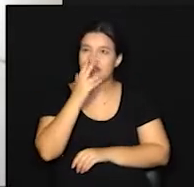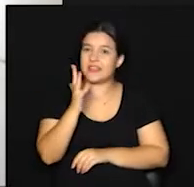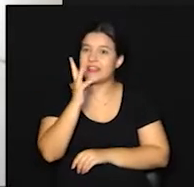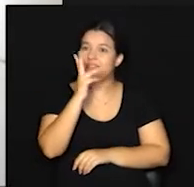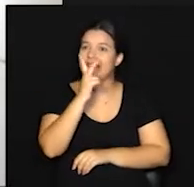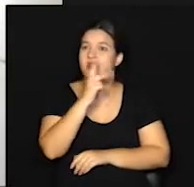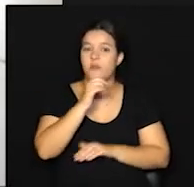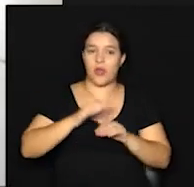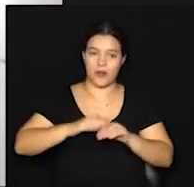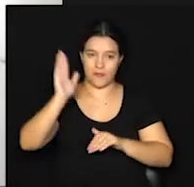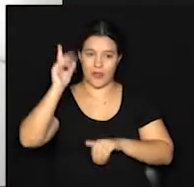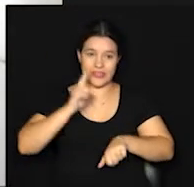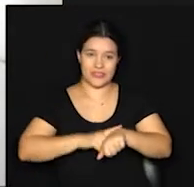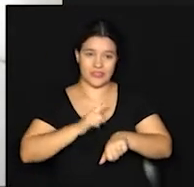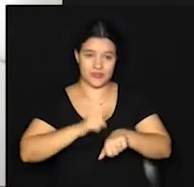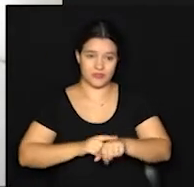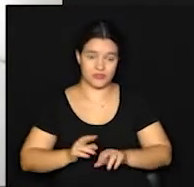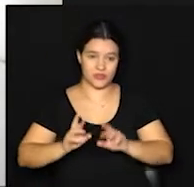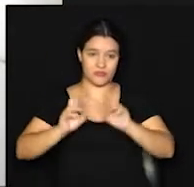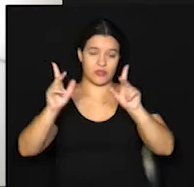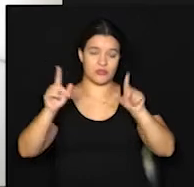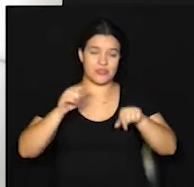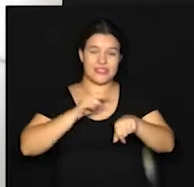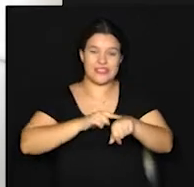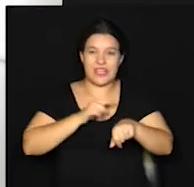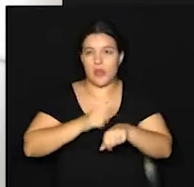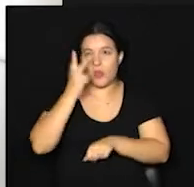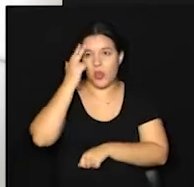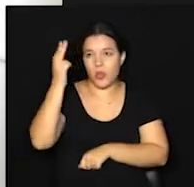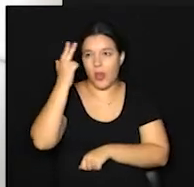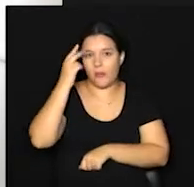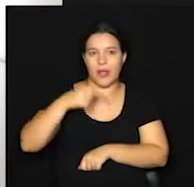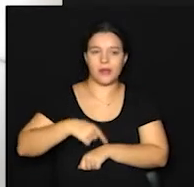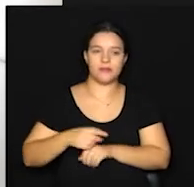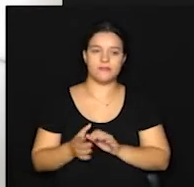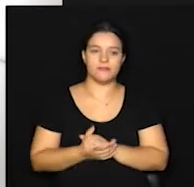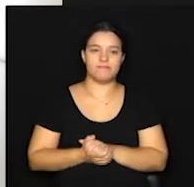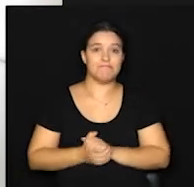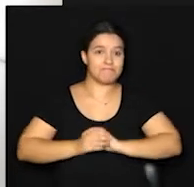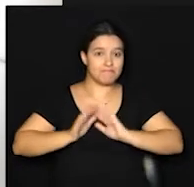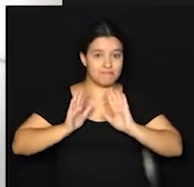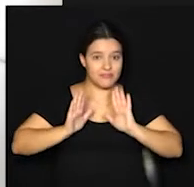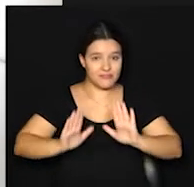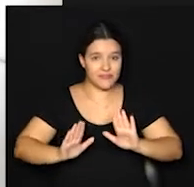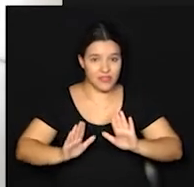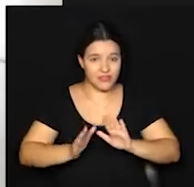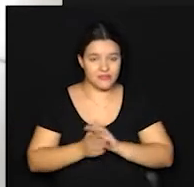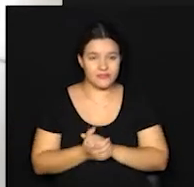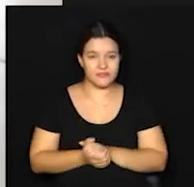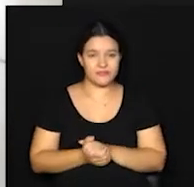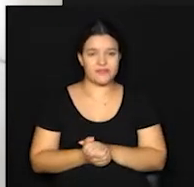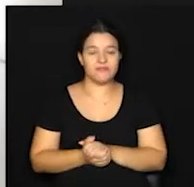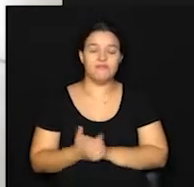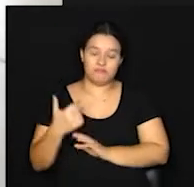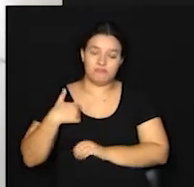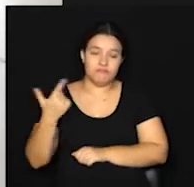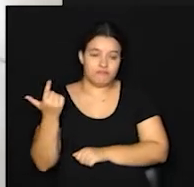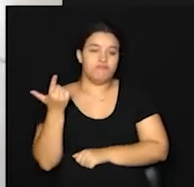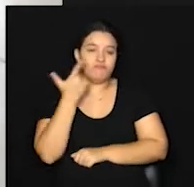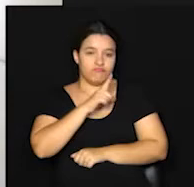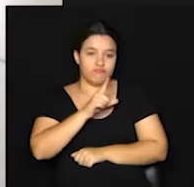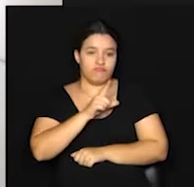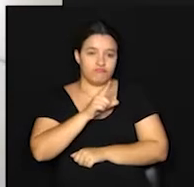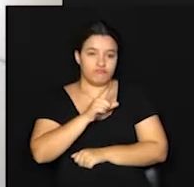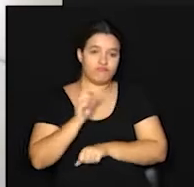num tempo diferente, né? Não no tempo normal das outras pessoas, mas acabei